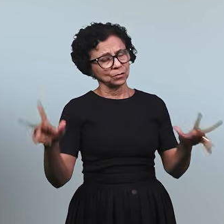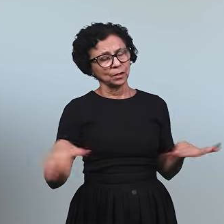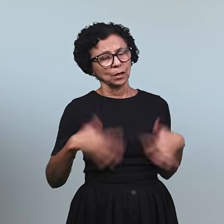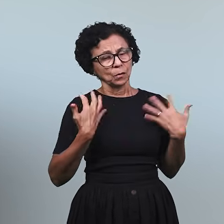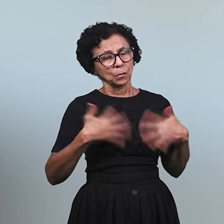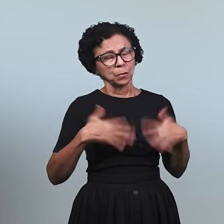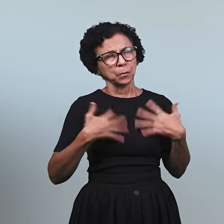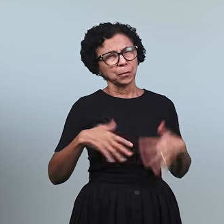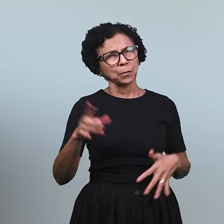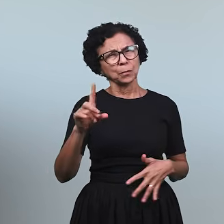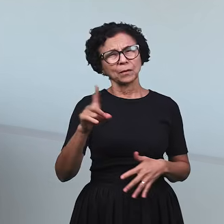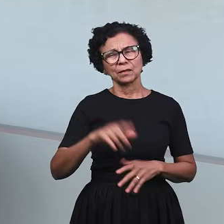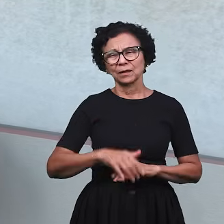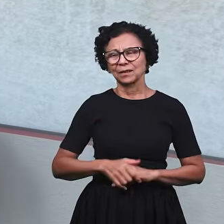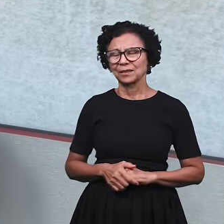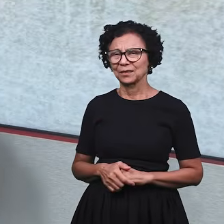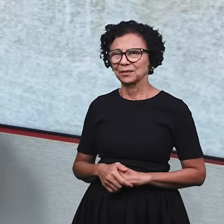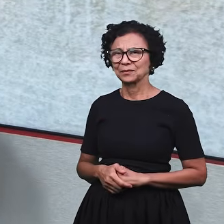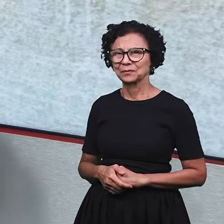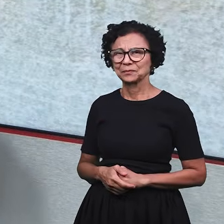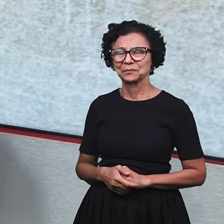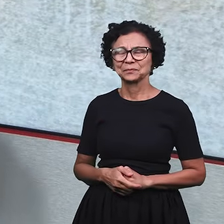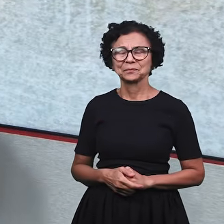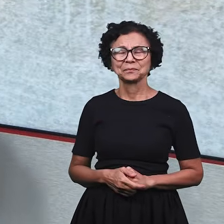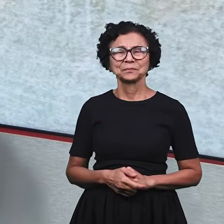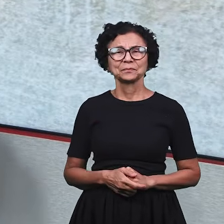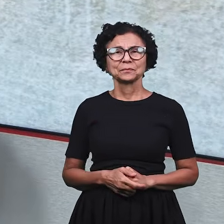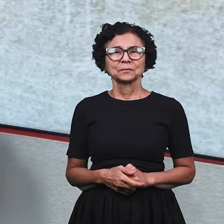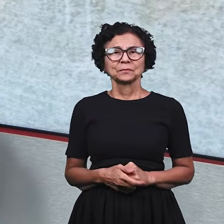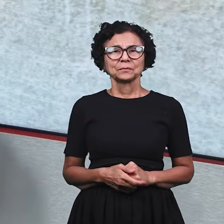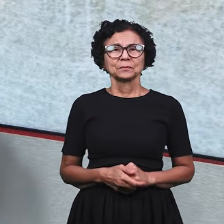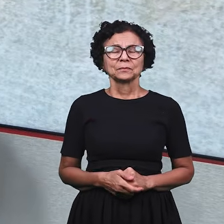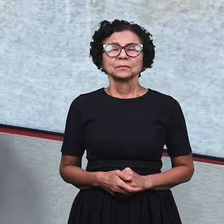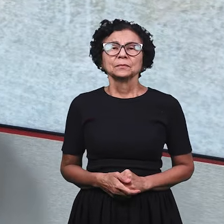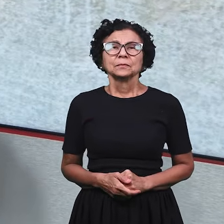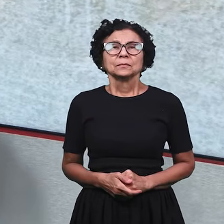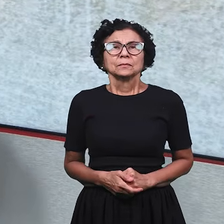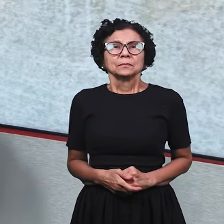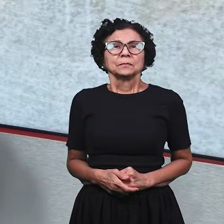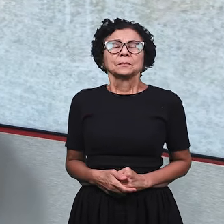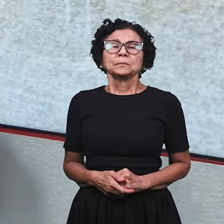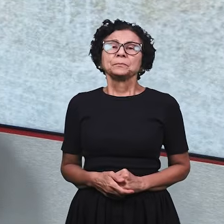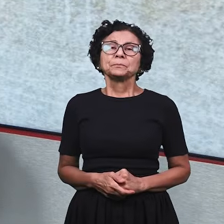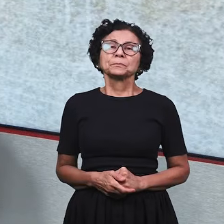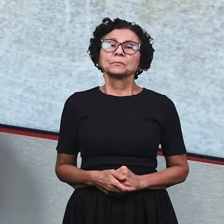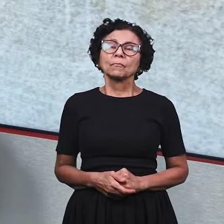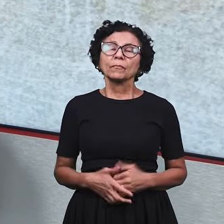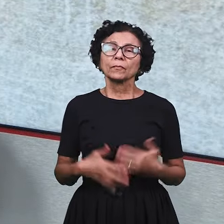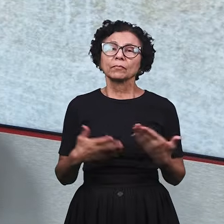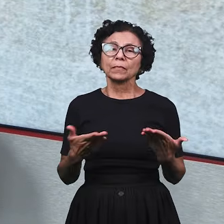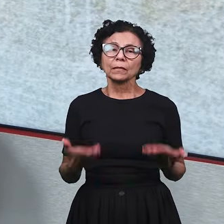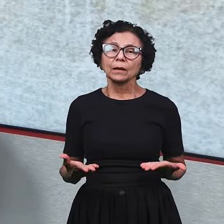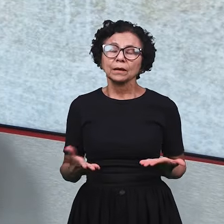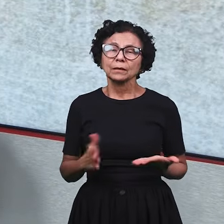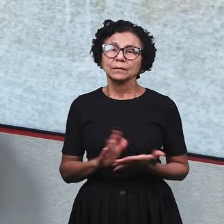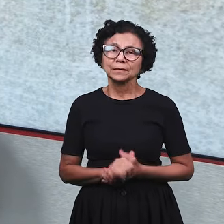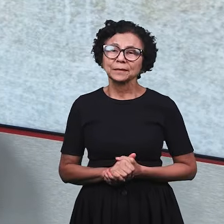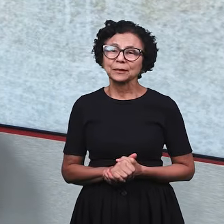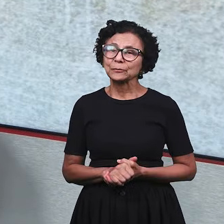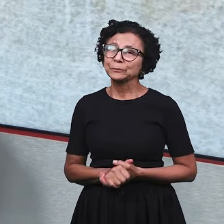se atemorize. Muito bem. Assim, o mérito maior dessa bem-aventurança